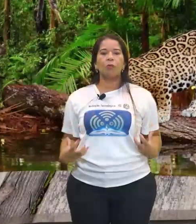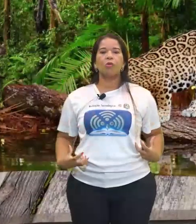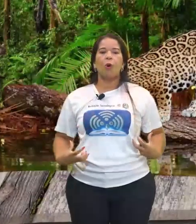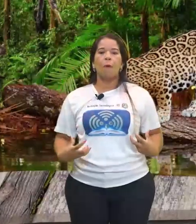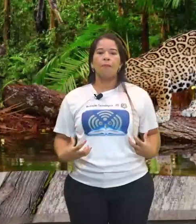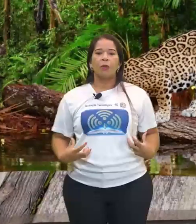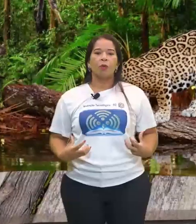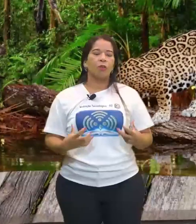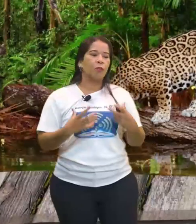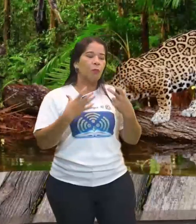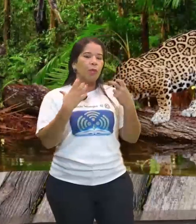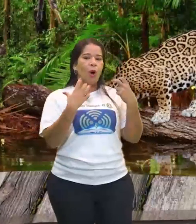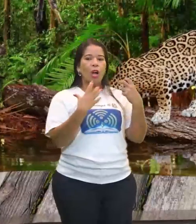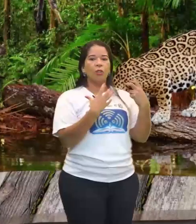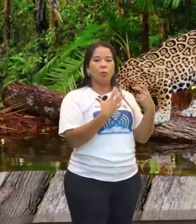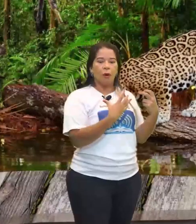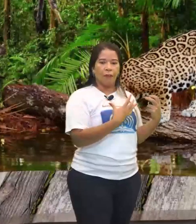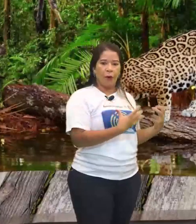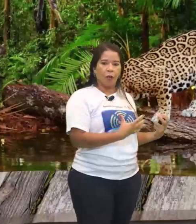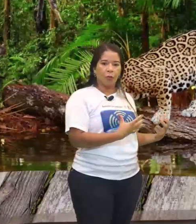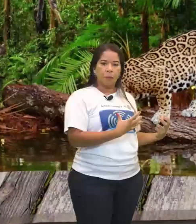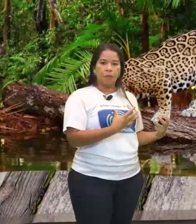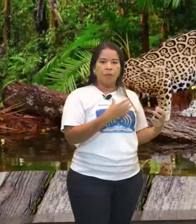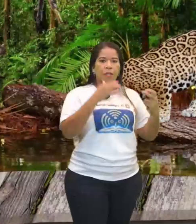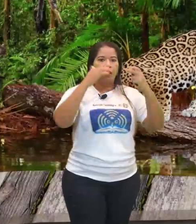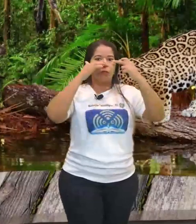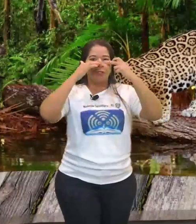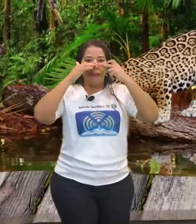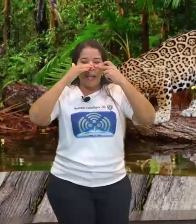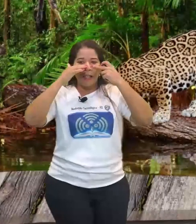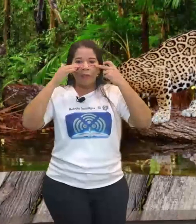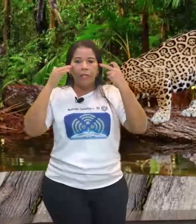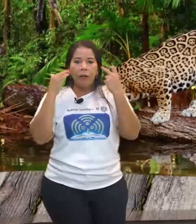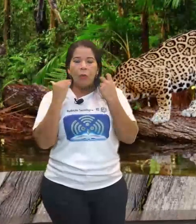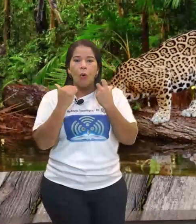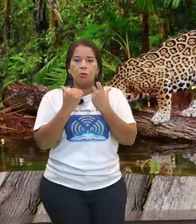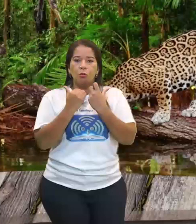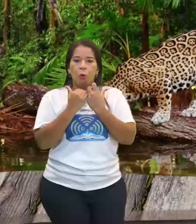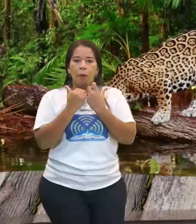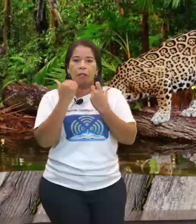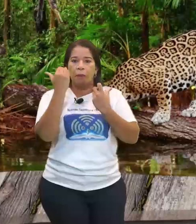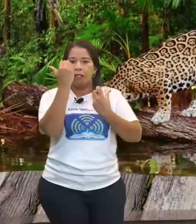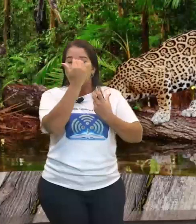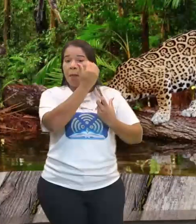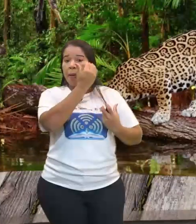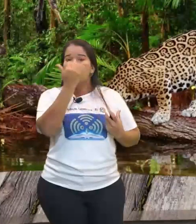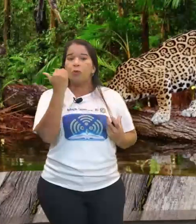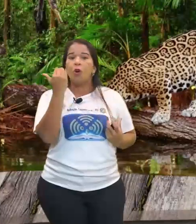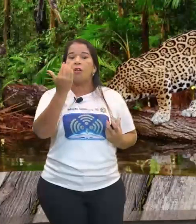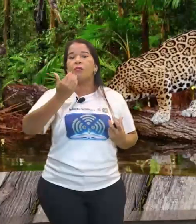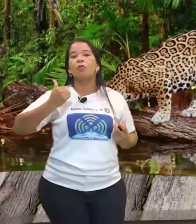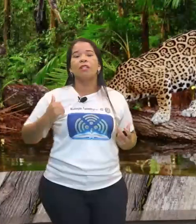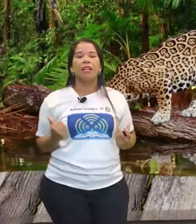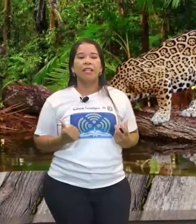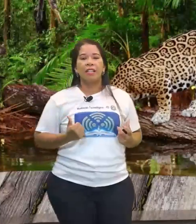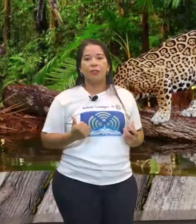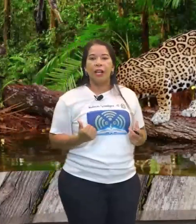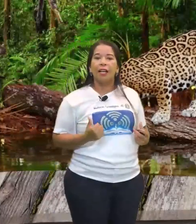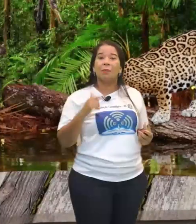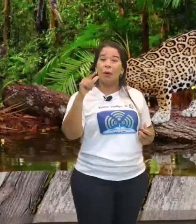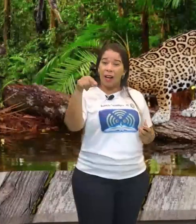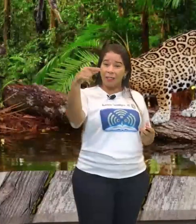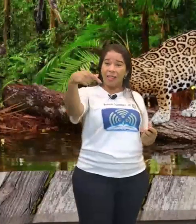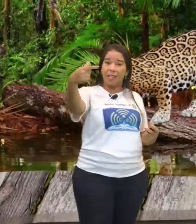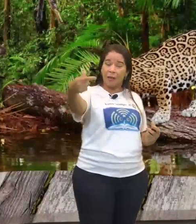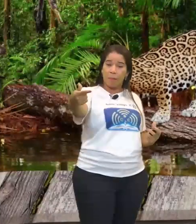quem eu sou. Quando eu me olho numa foto, se eu tiver, né, com o rosto coberto, mas pelos olhos, vou ser